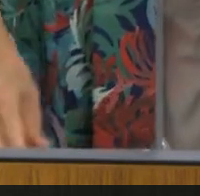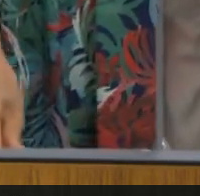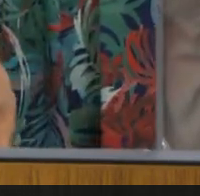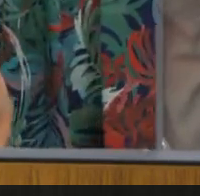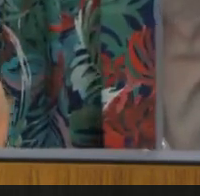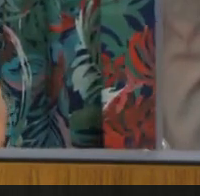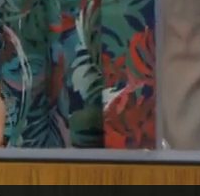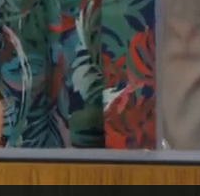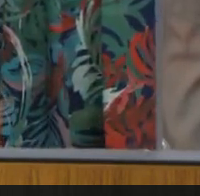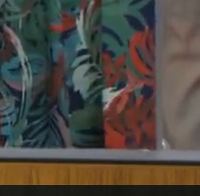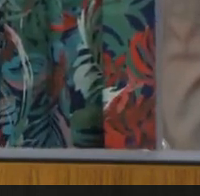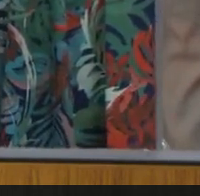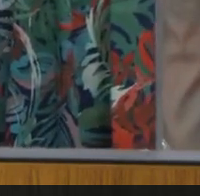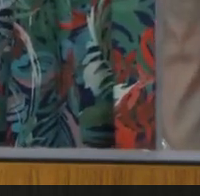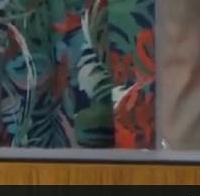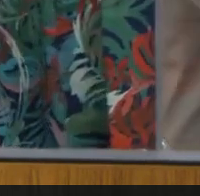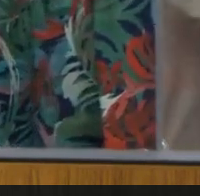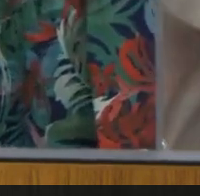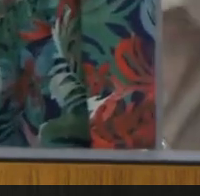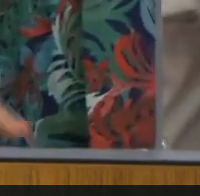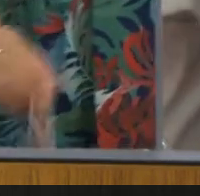imóvel que específica